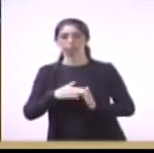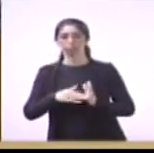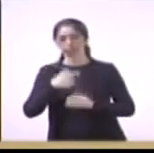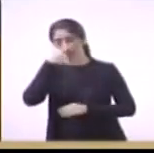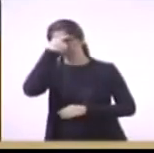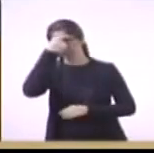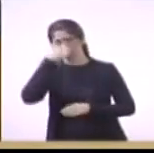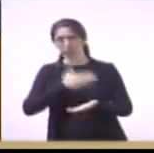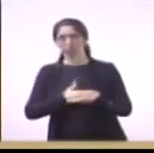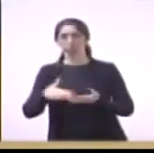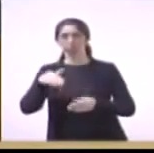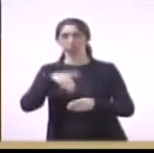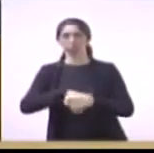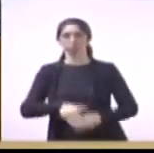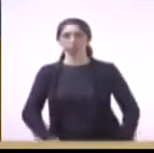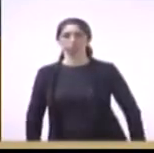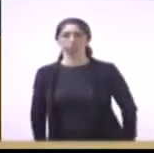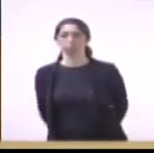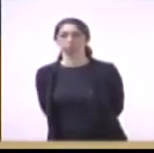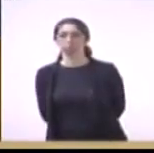Edilcim Rodrigues está em votação.